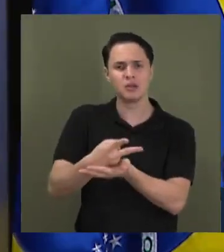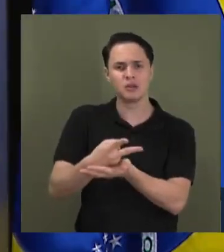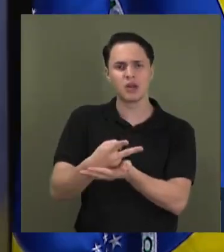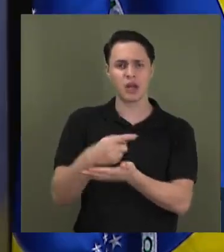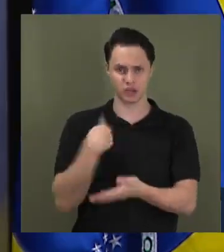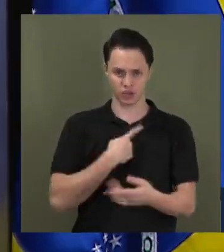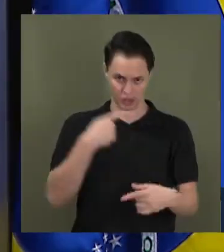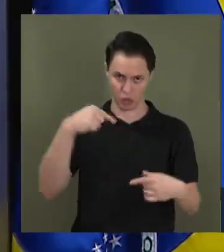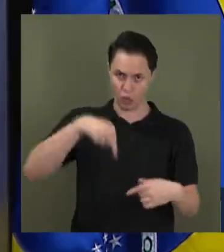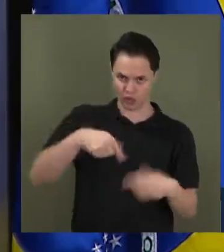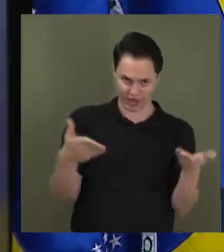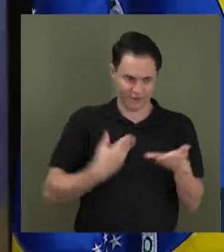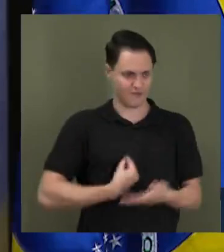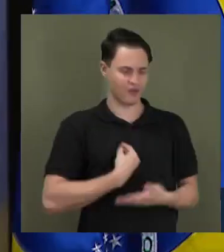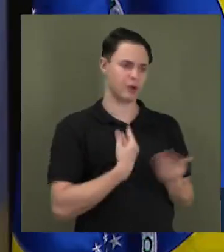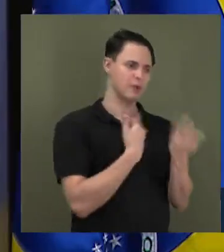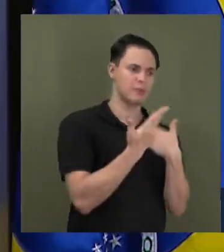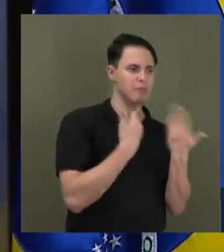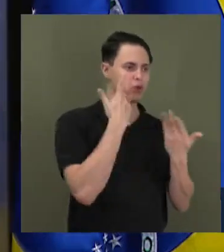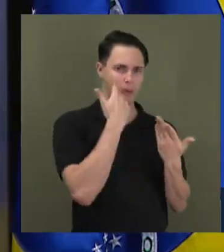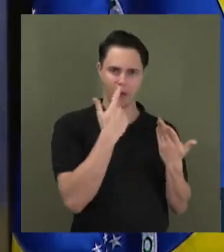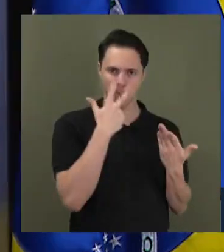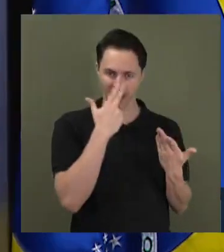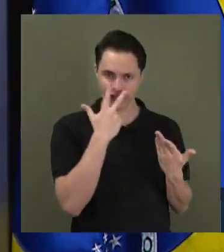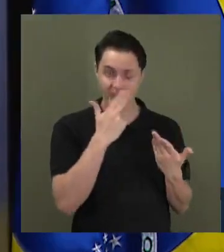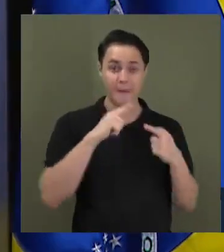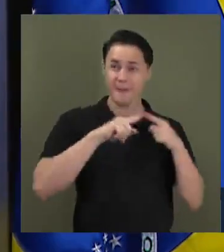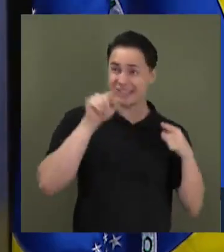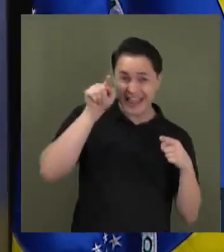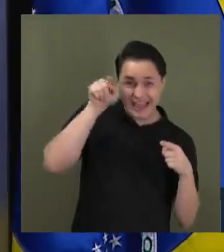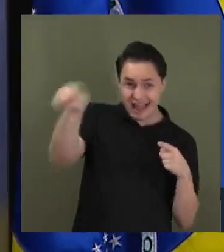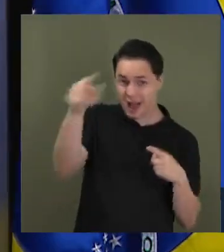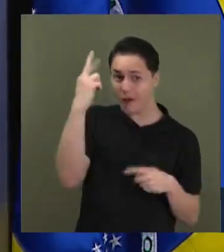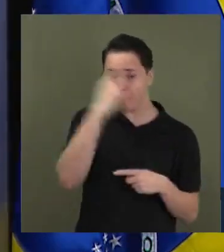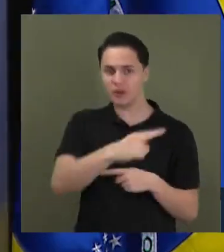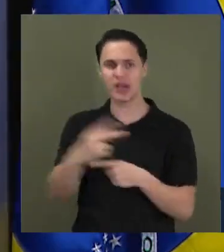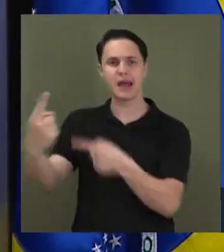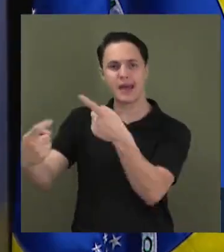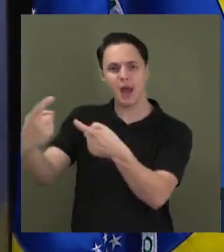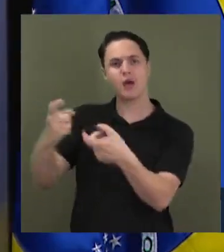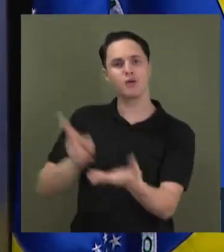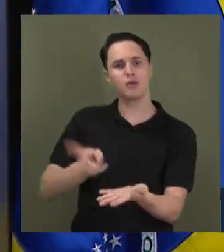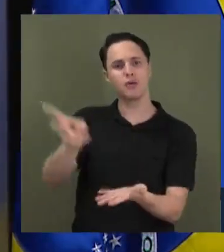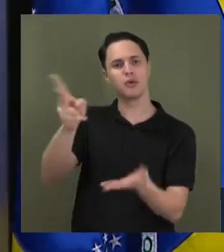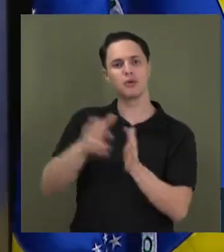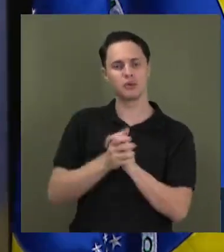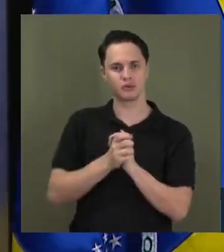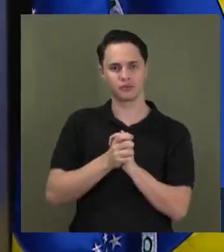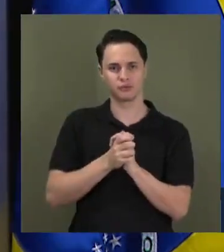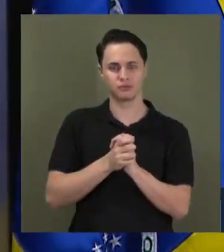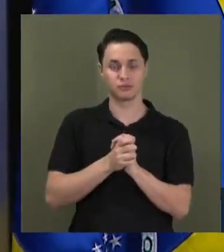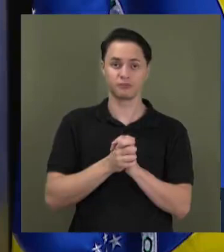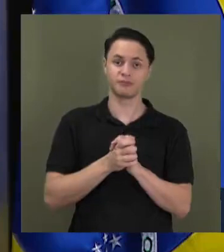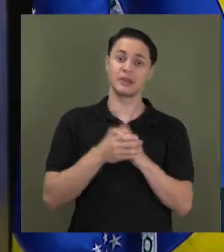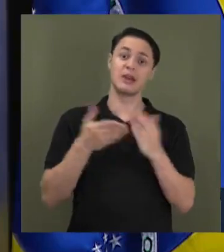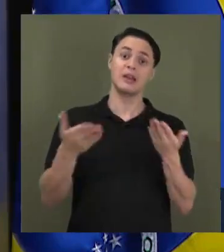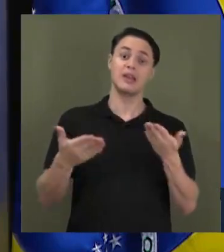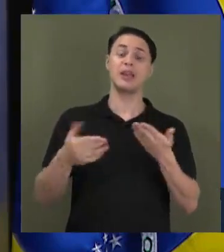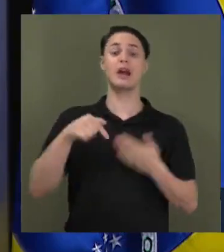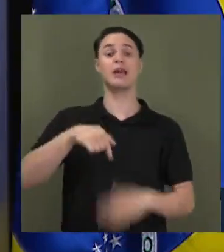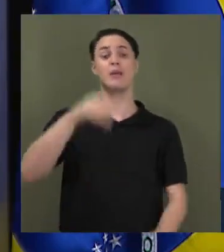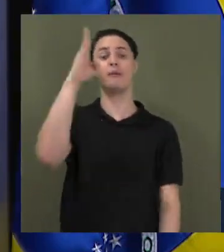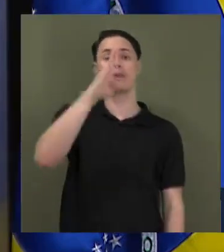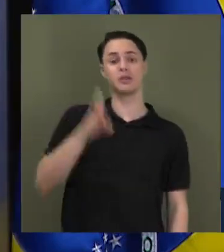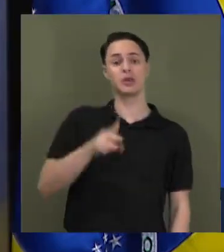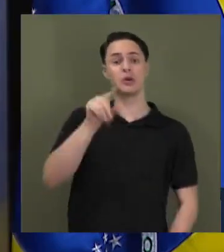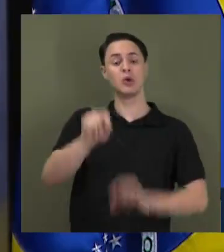dialogando, debatendo esse assunto. E qual deve ser o papel do Brasil? Sem tomar partido e